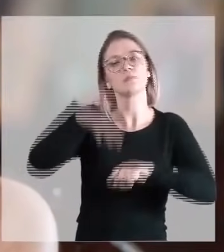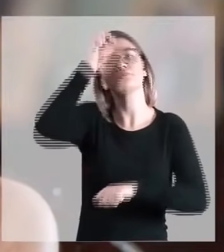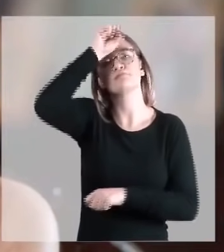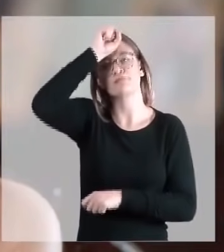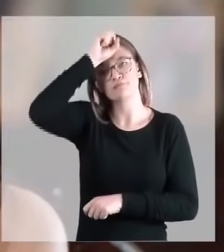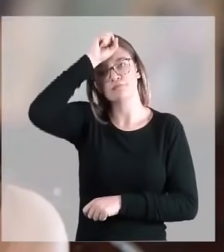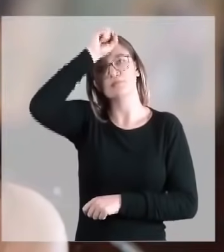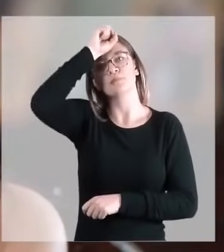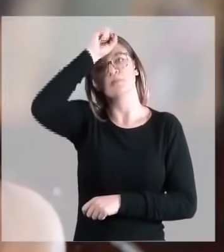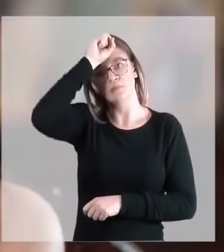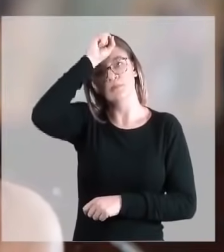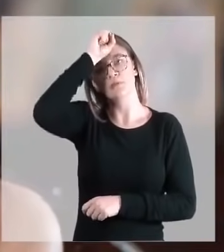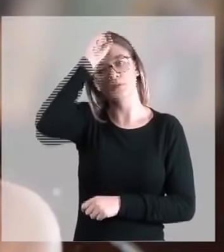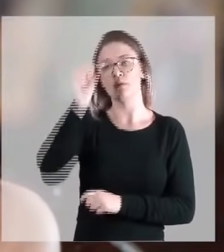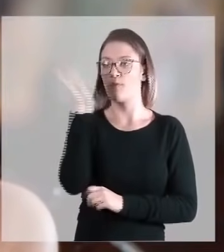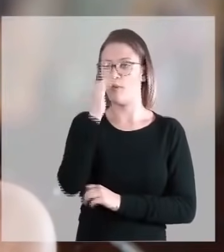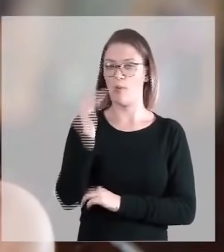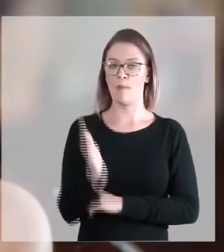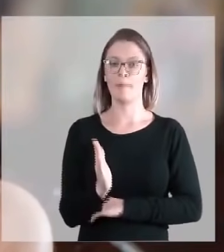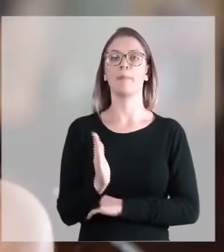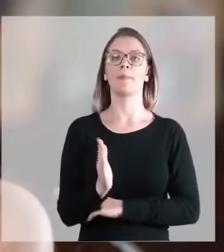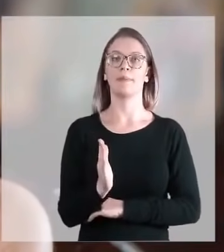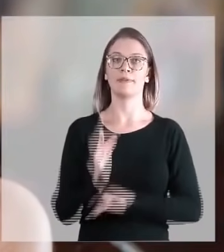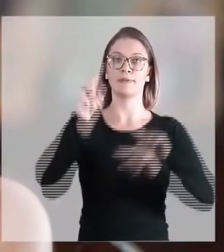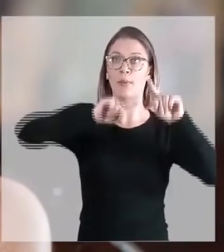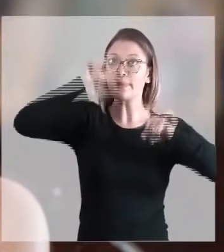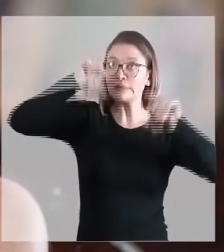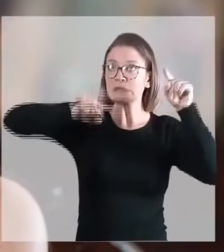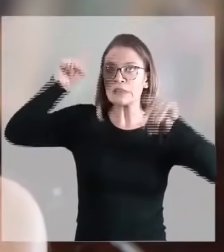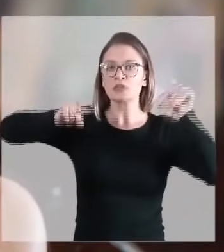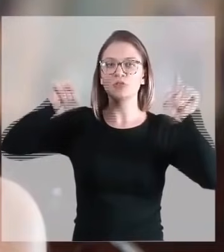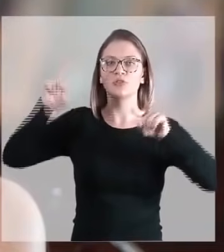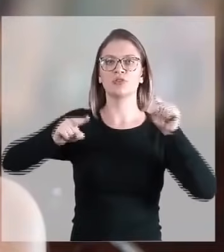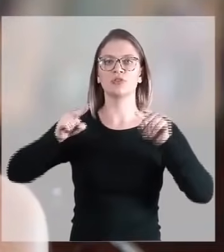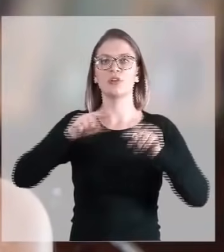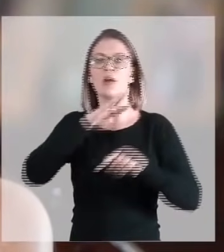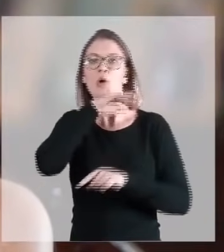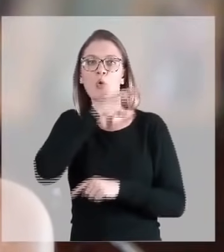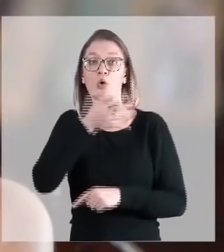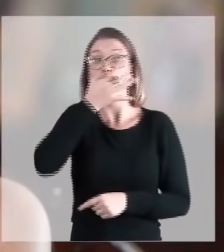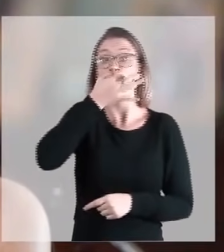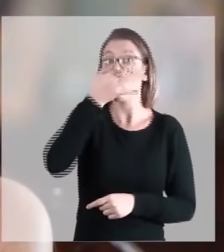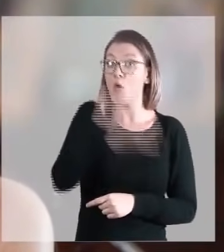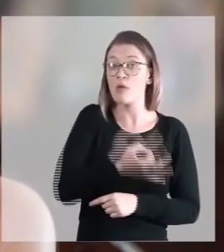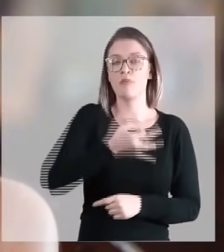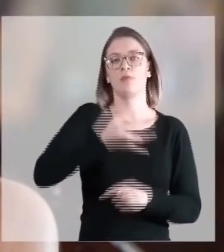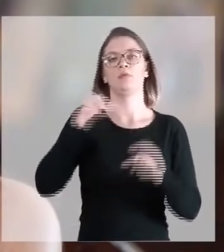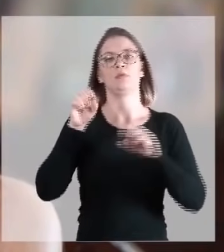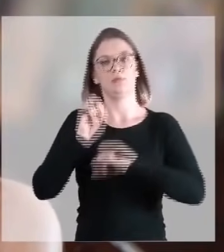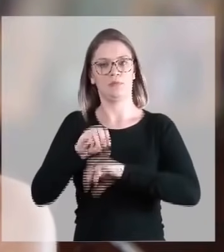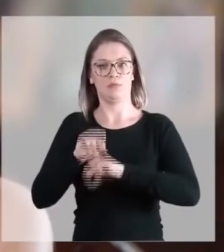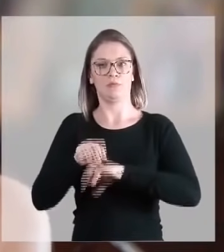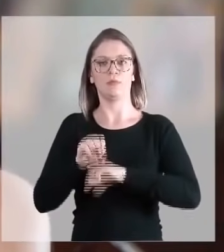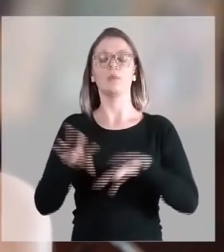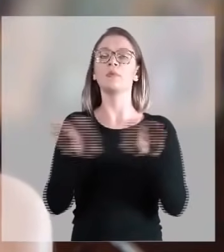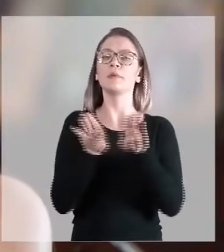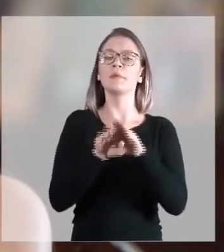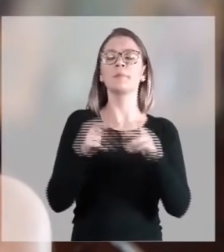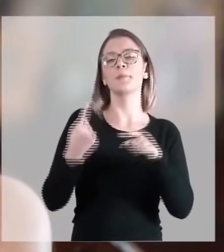coisa que possibilitasse ao Brasil sair dessas estatísticas e dessa colocação horrível em educação. E também